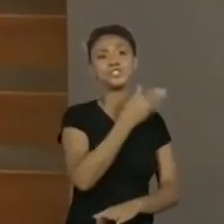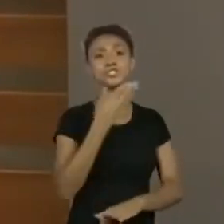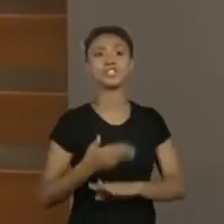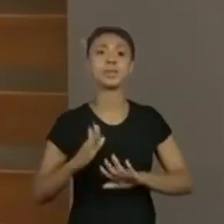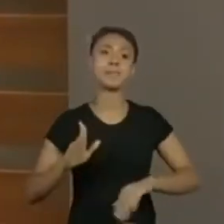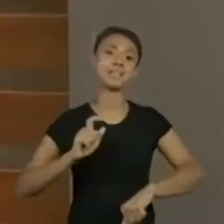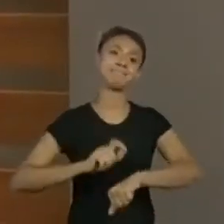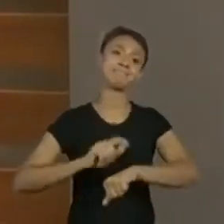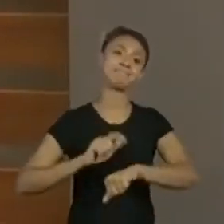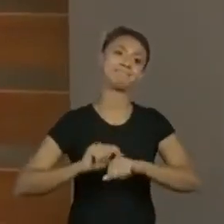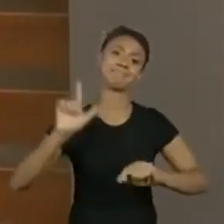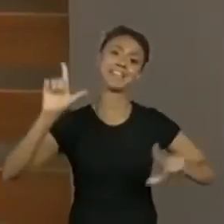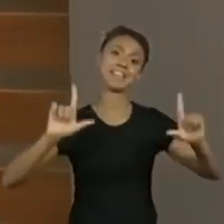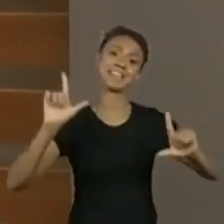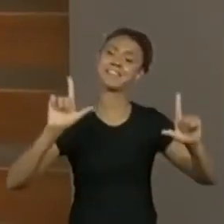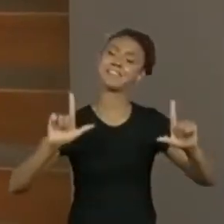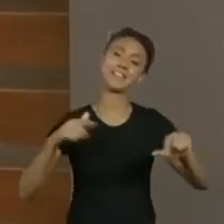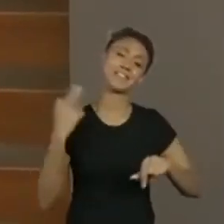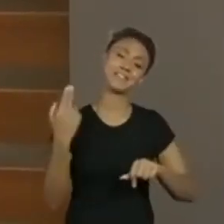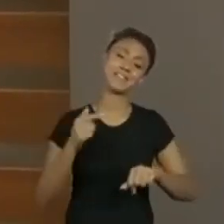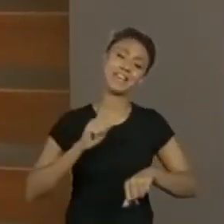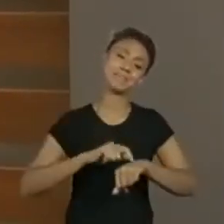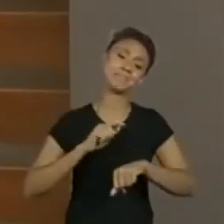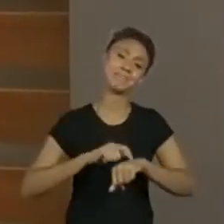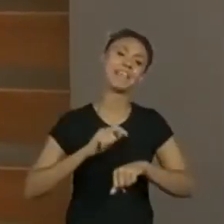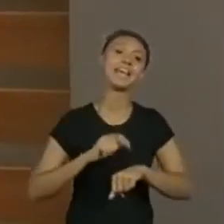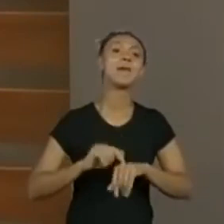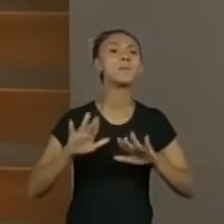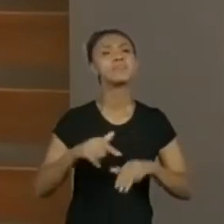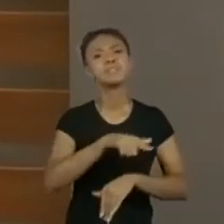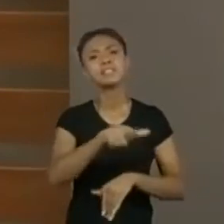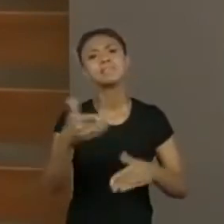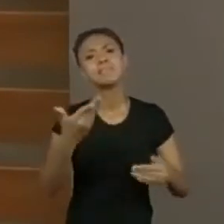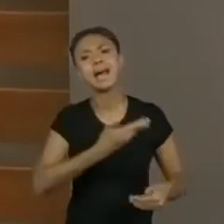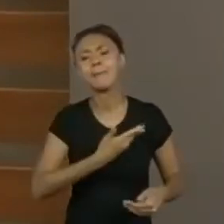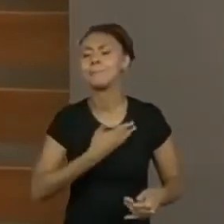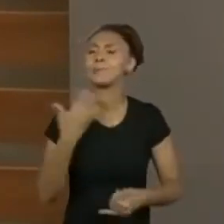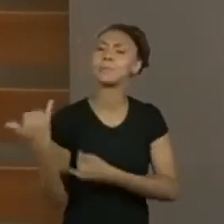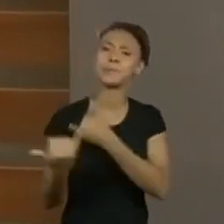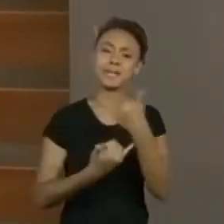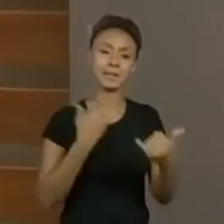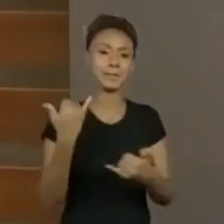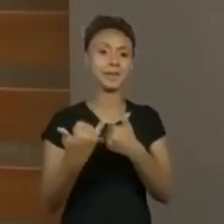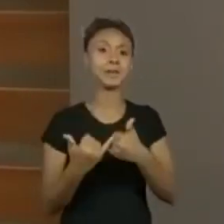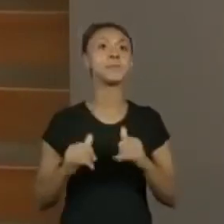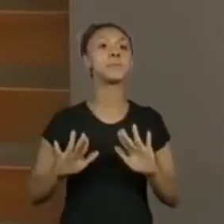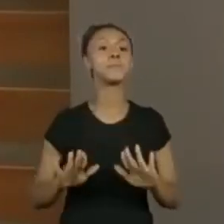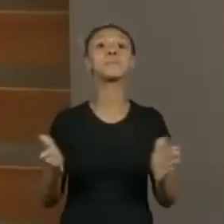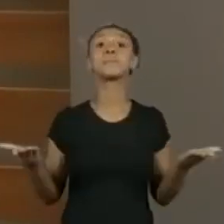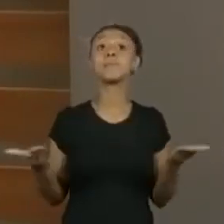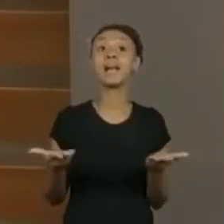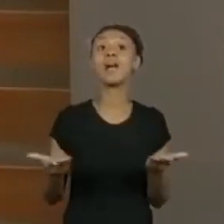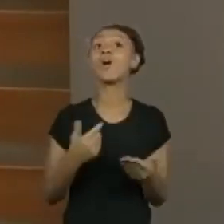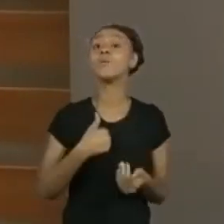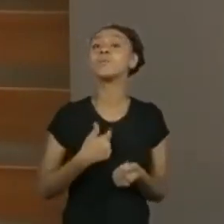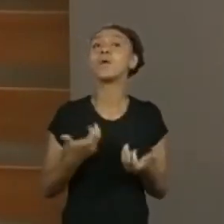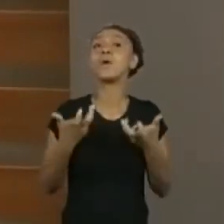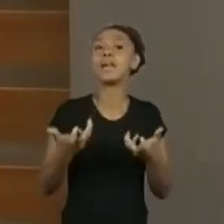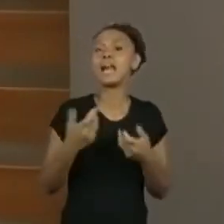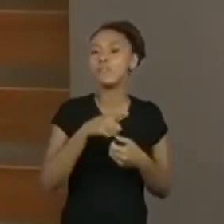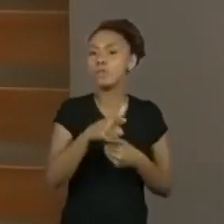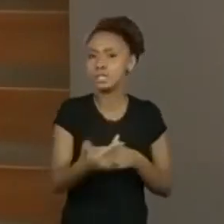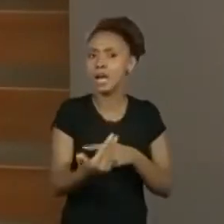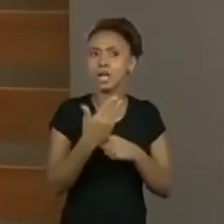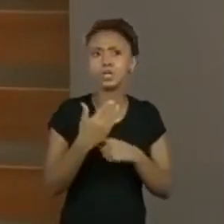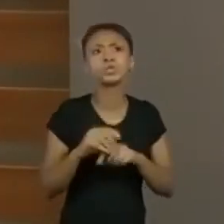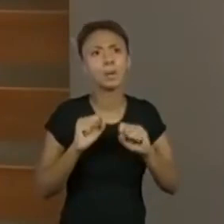da TV não permite. Brinque, brinque com os seus amigos, brinque aí. Eu quero que vocês escrevam para mim, me ajudem aí,